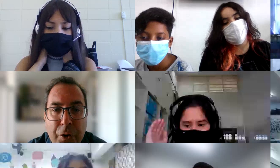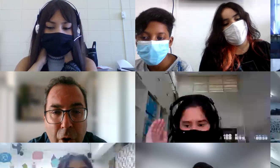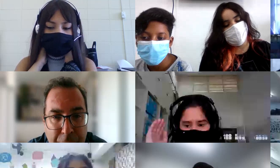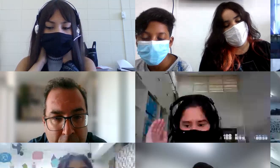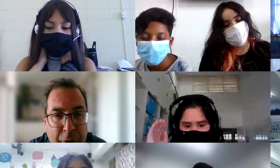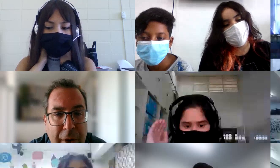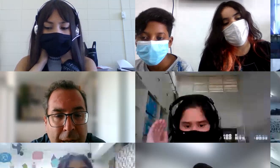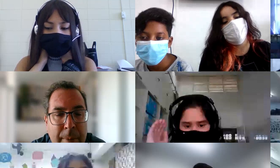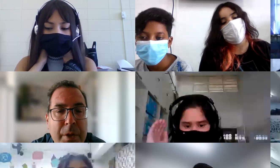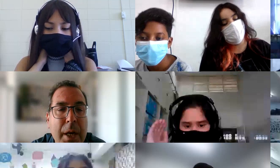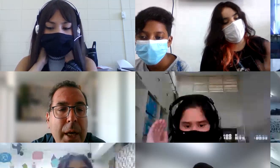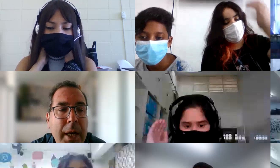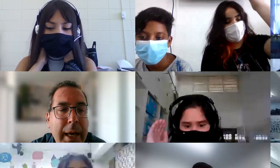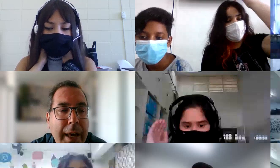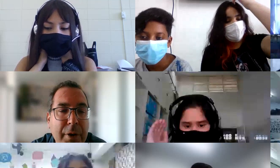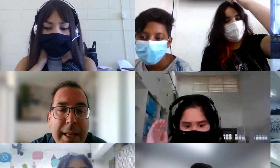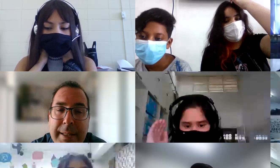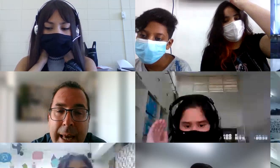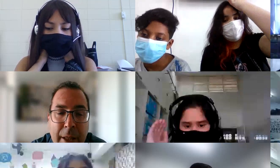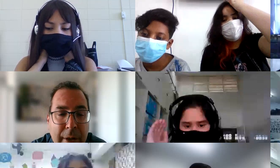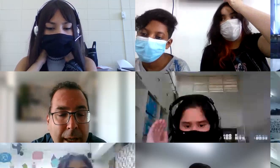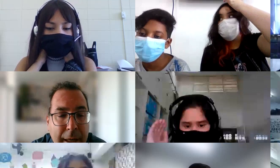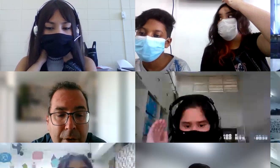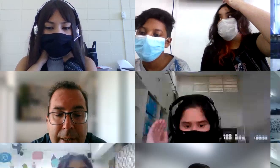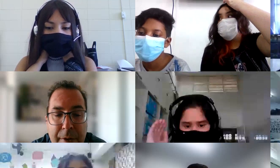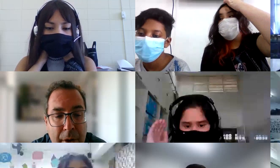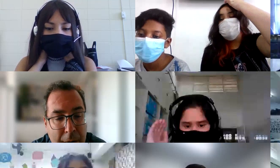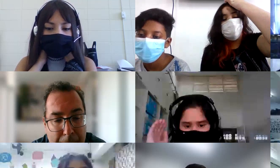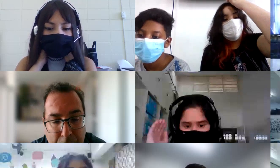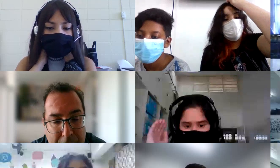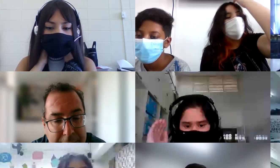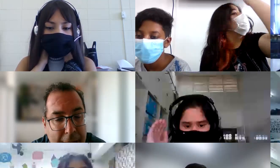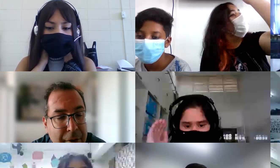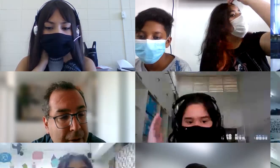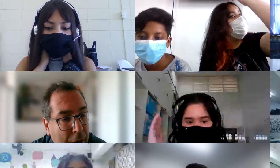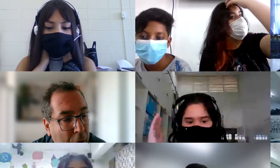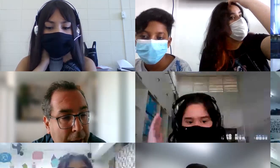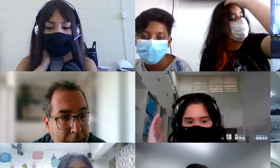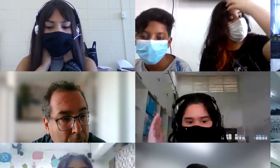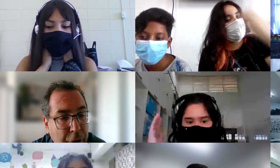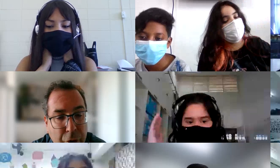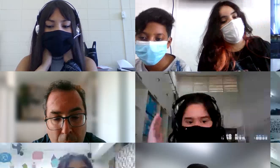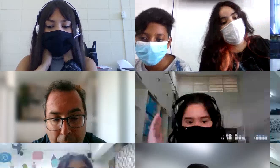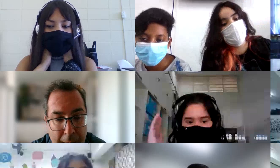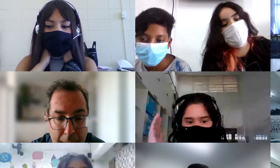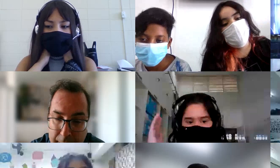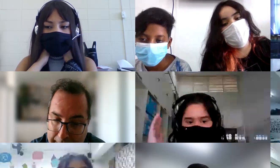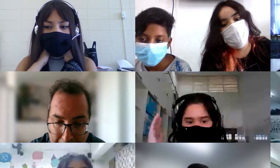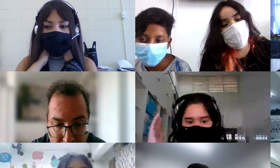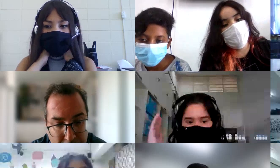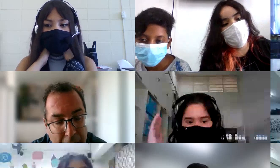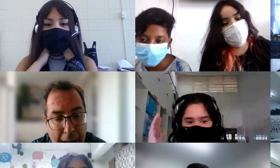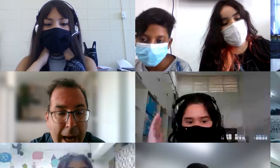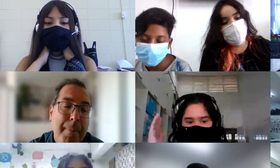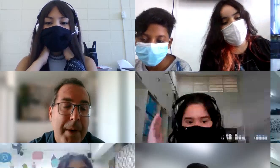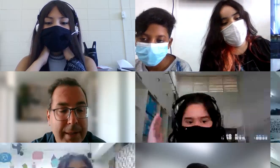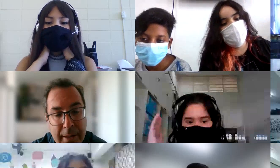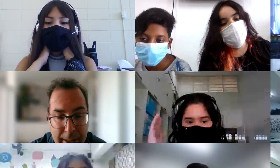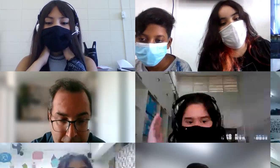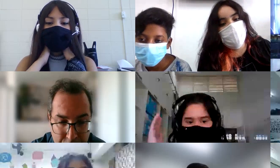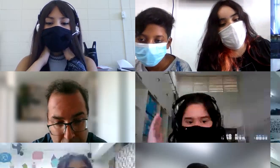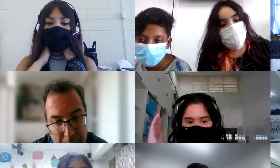esse é mais filosófico que nós falamos. E aí vocês saindo daqui, vocês vão lá para a tua sala e falam, olha, eu que sou a Nádia,